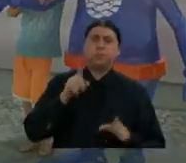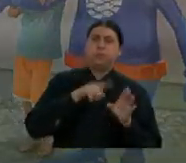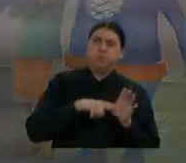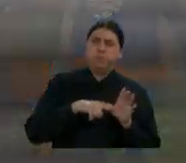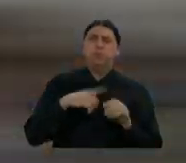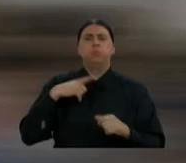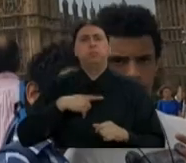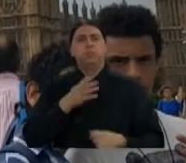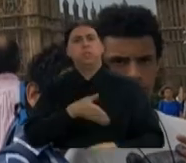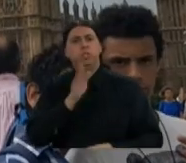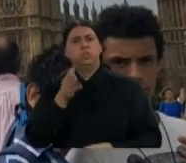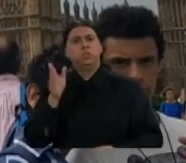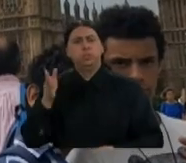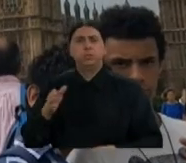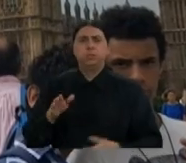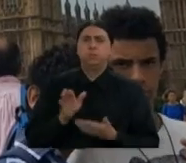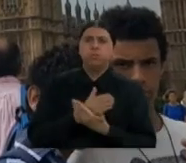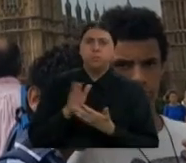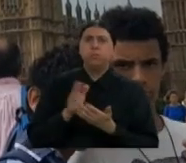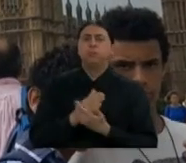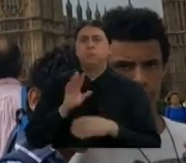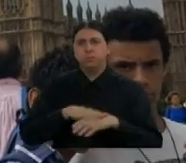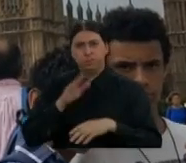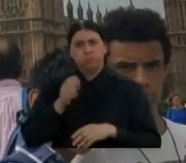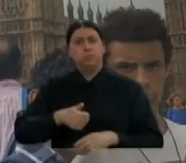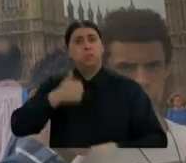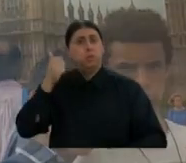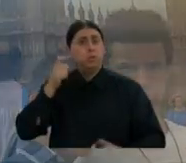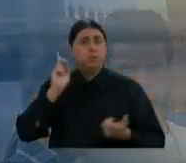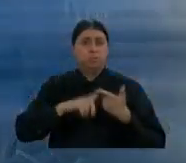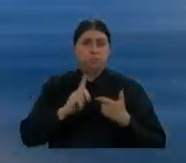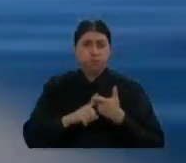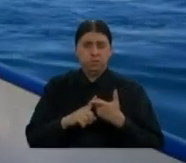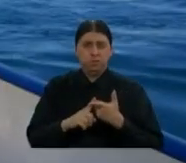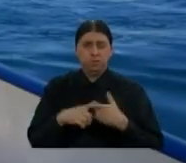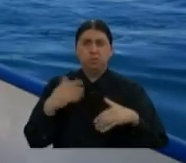quanto melhor o quanto mais melhor né